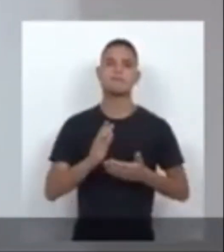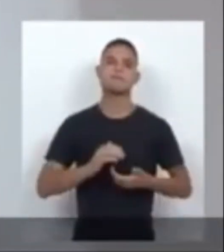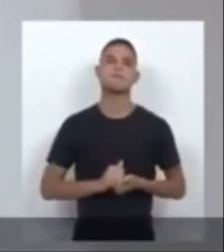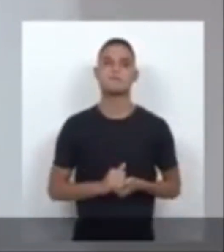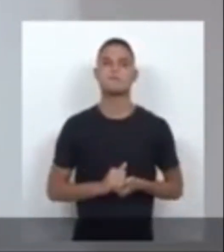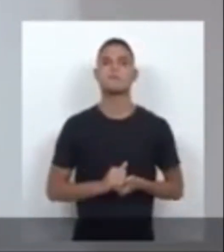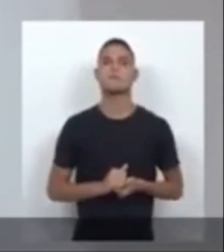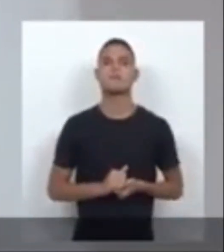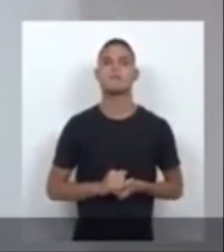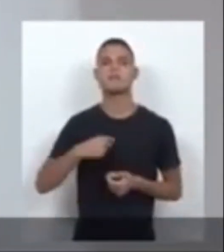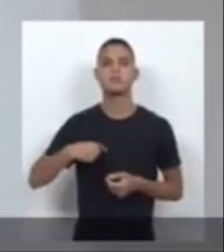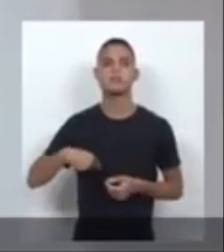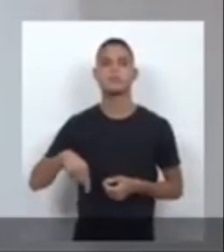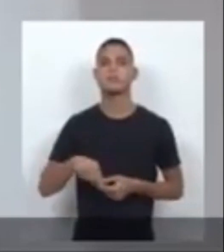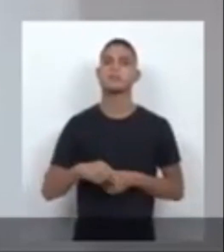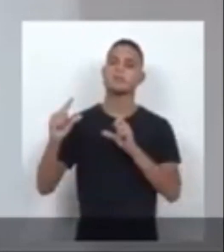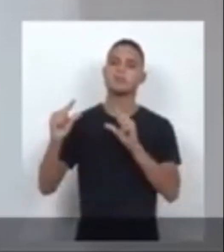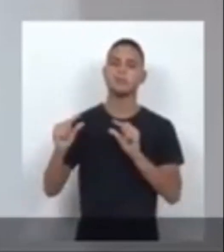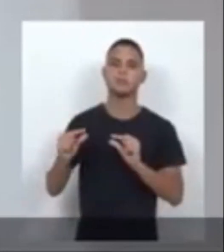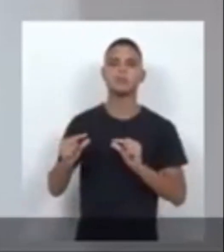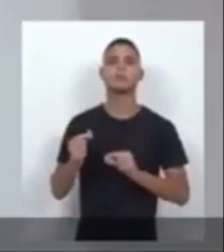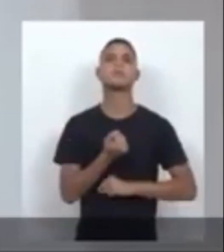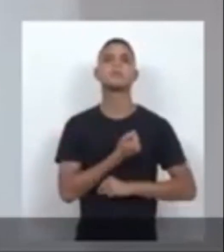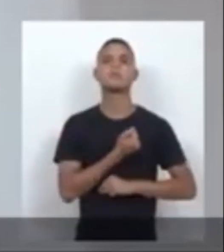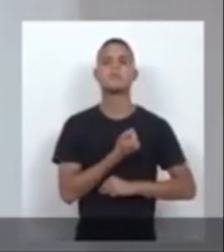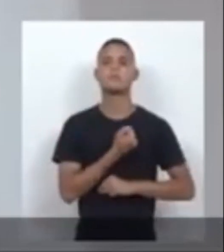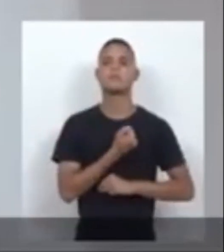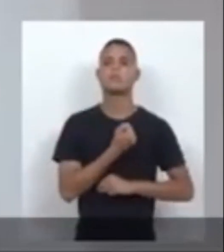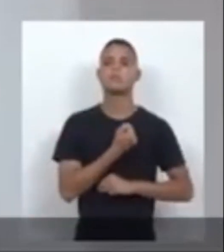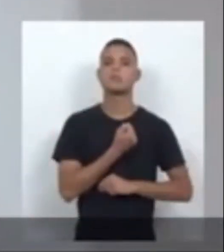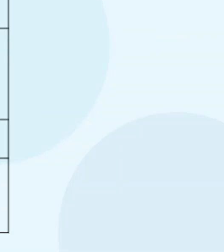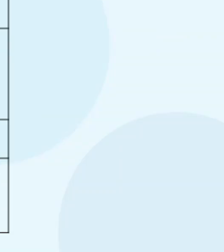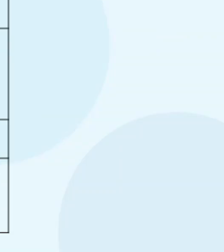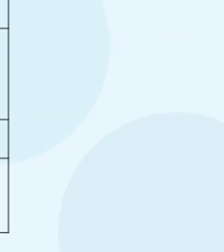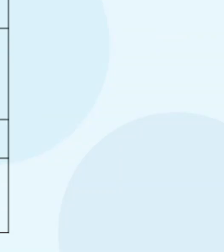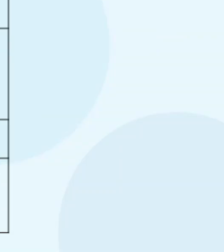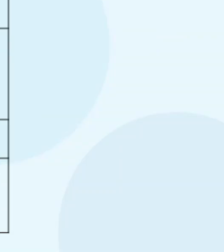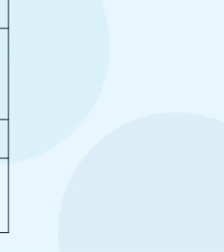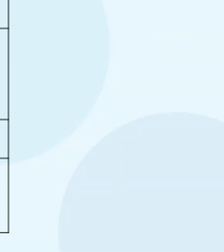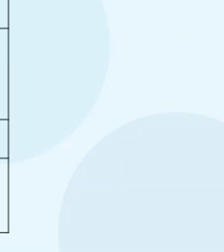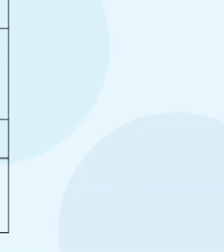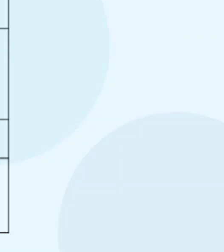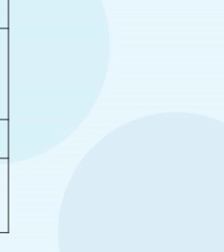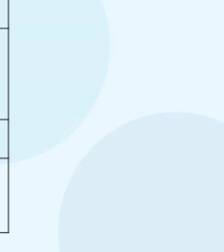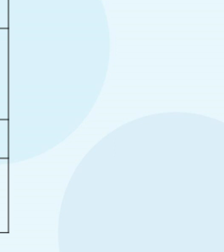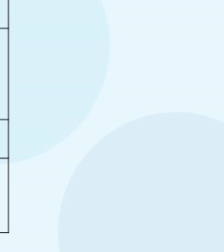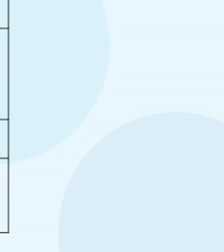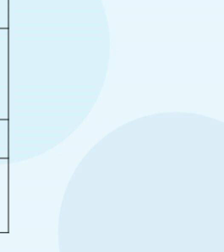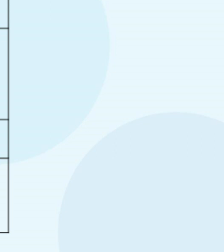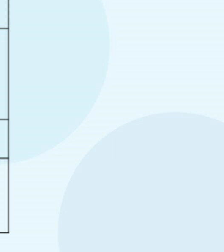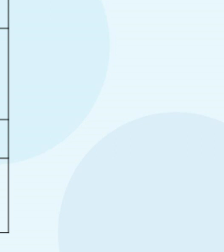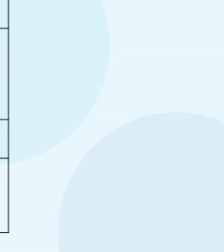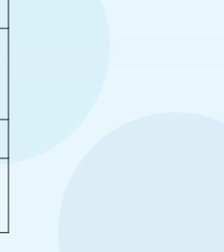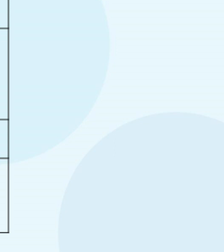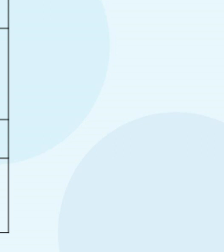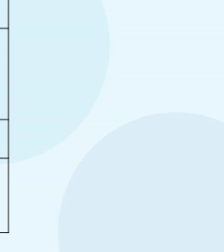com que a gente vá reduzir também o número de questionários e questões. Aí, a consolidação. Quem